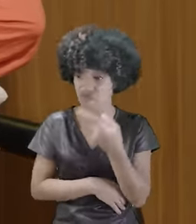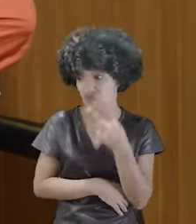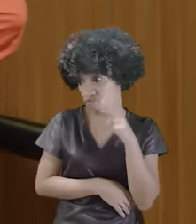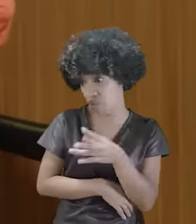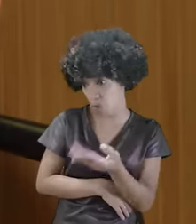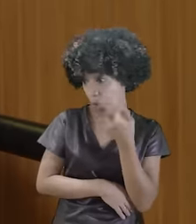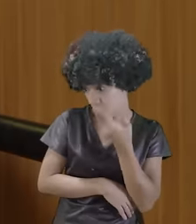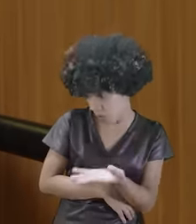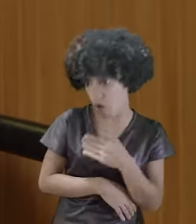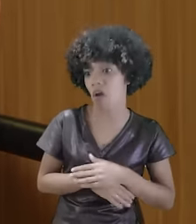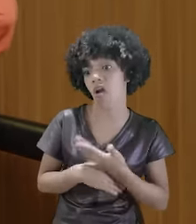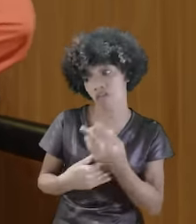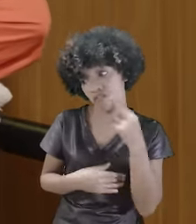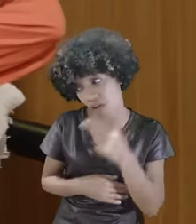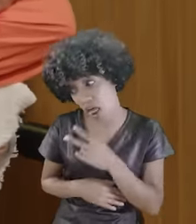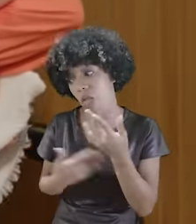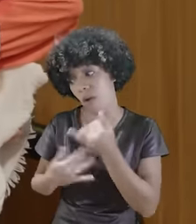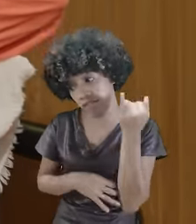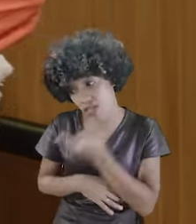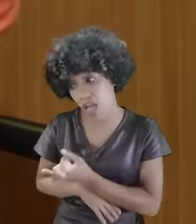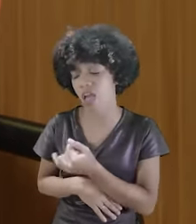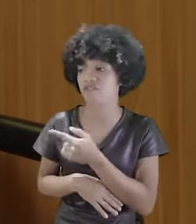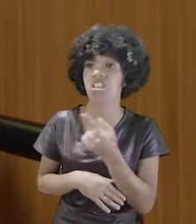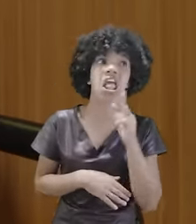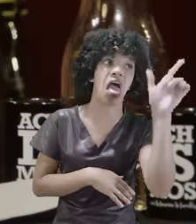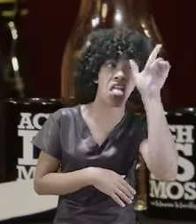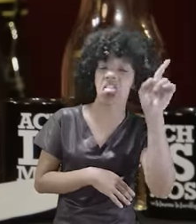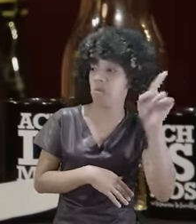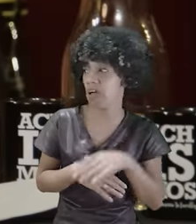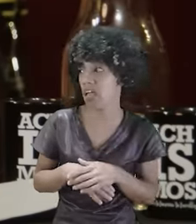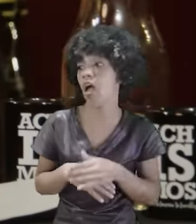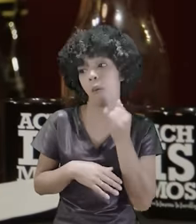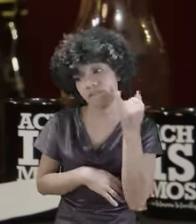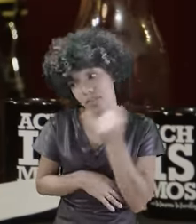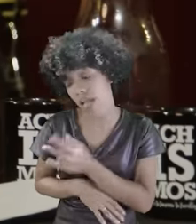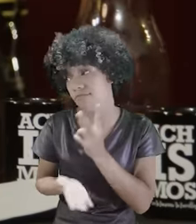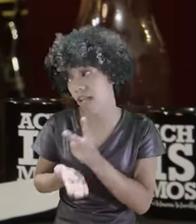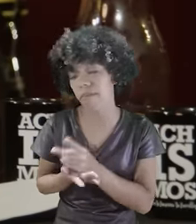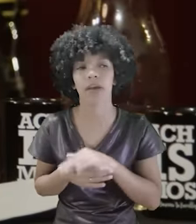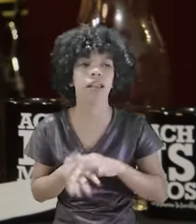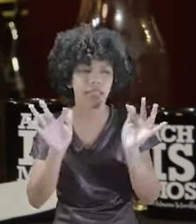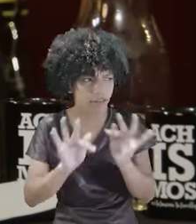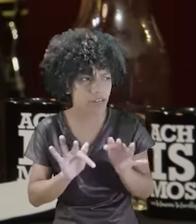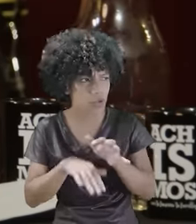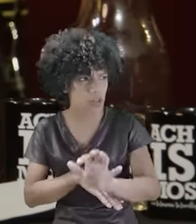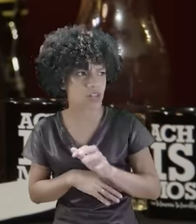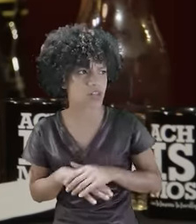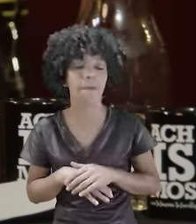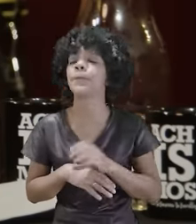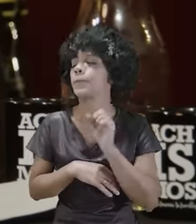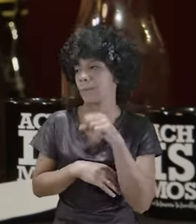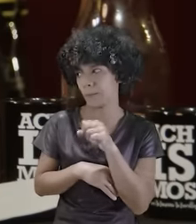fala viu falei para você vamos para o Brasil você tava querendo lá na Alemanha entendi Ele tá feliz com isso daqui